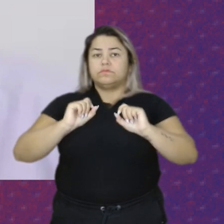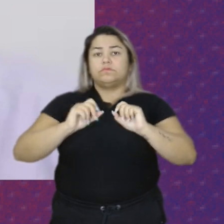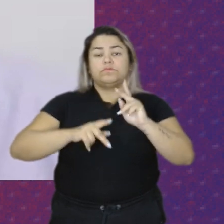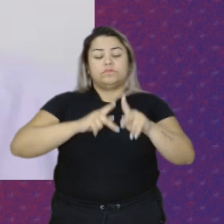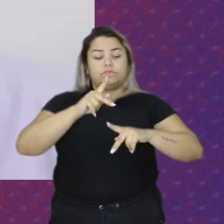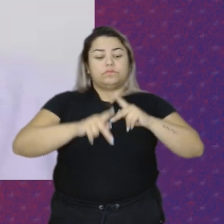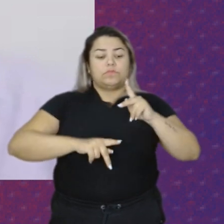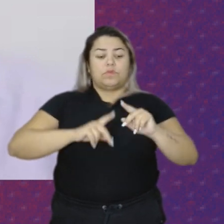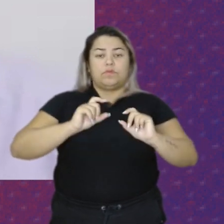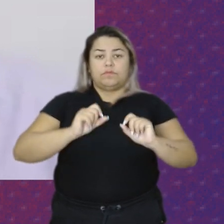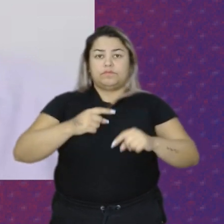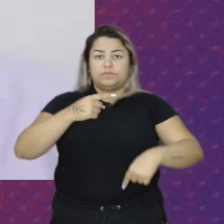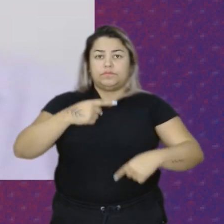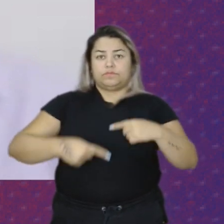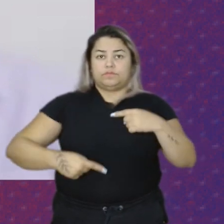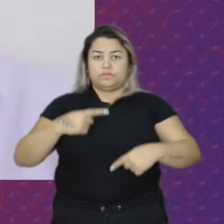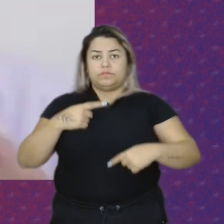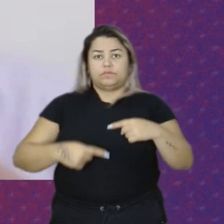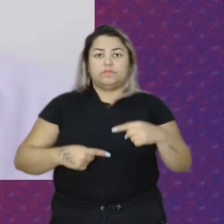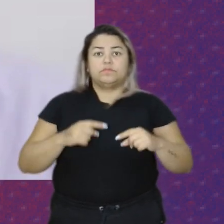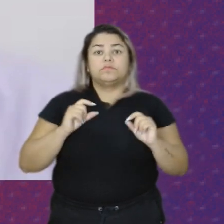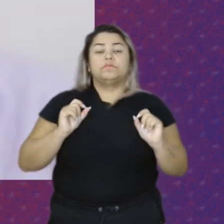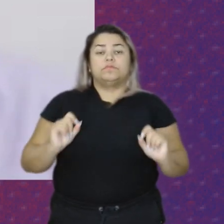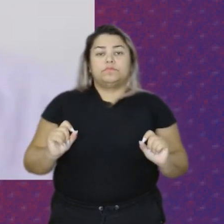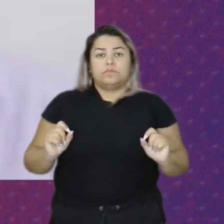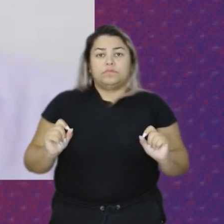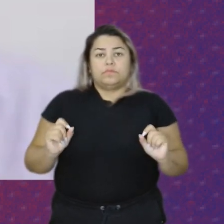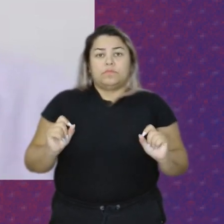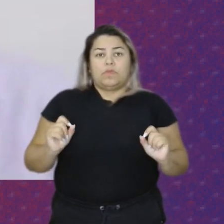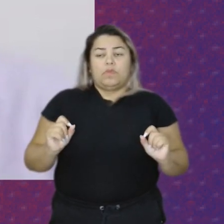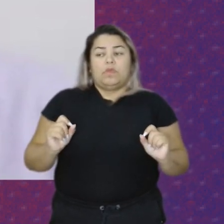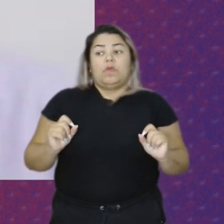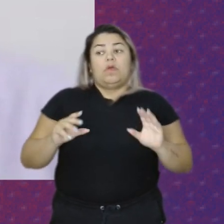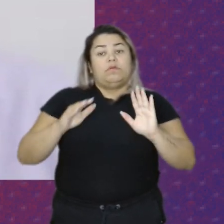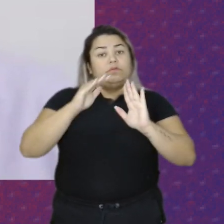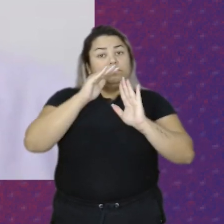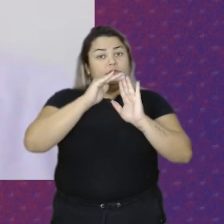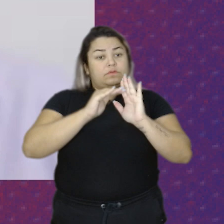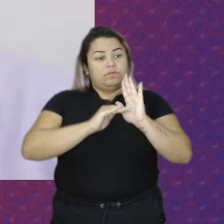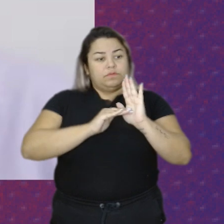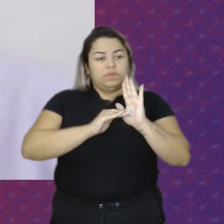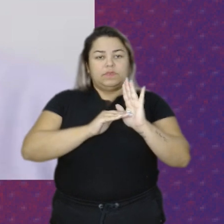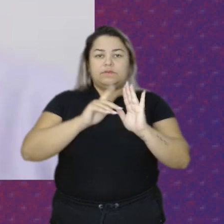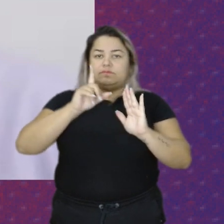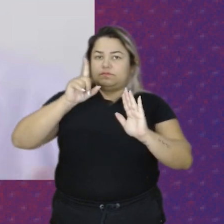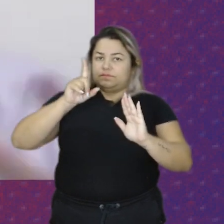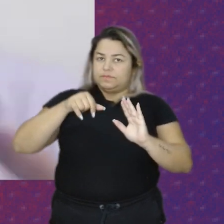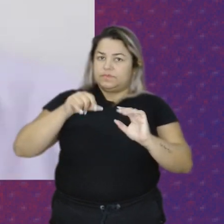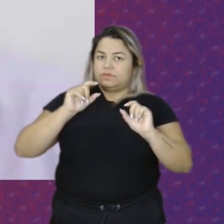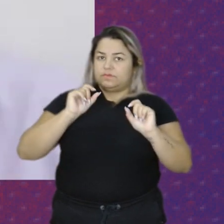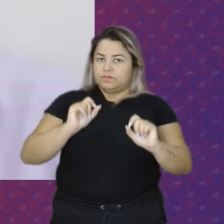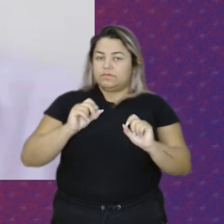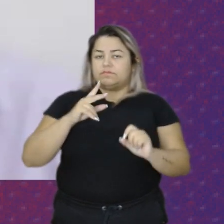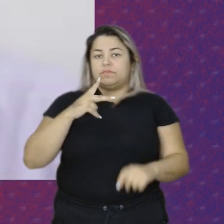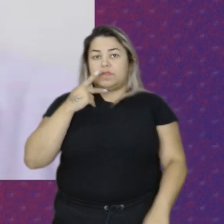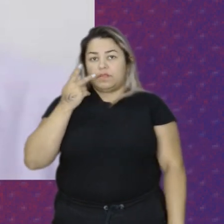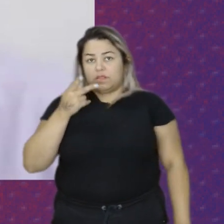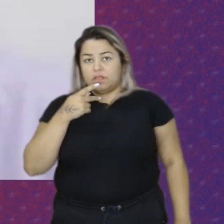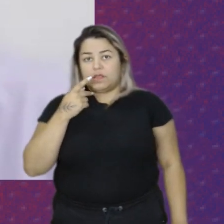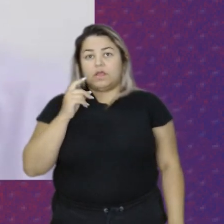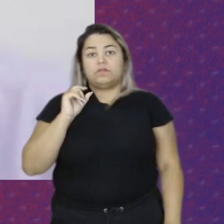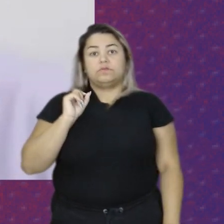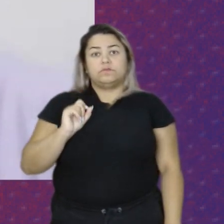político. Então, essas questões são retratadas, né,